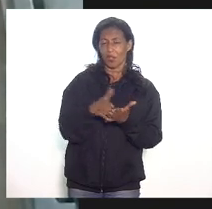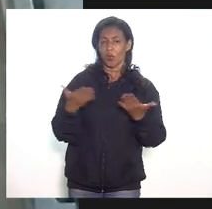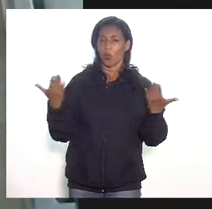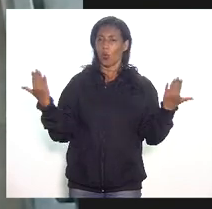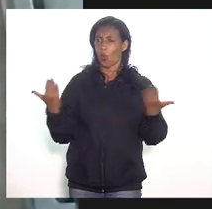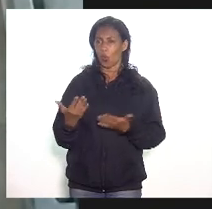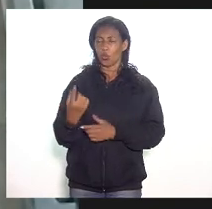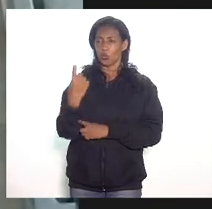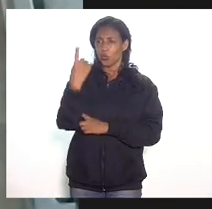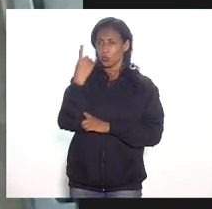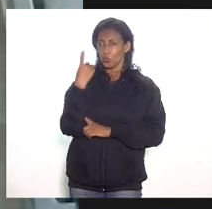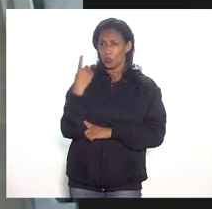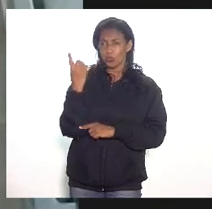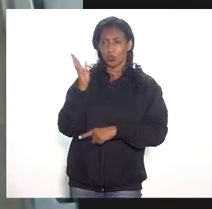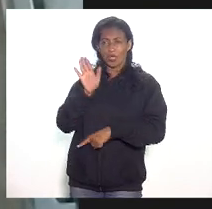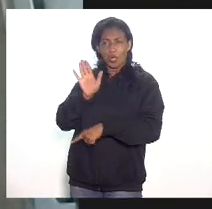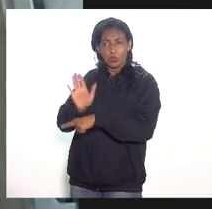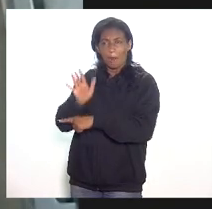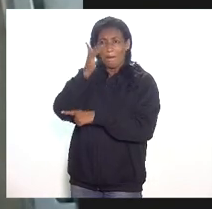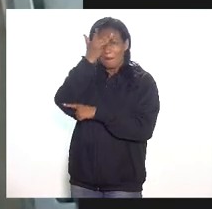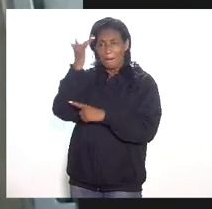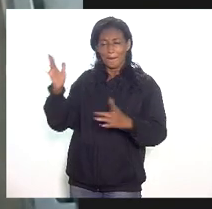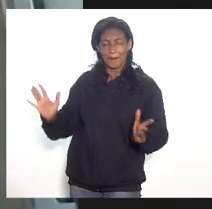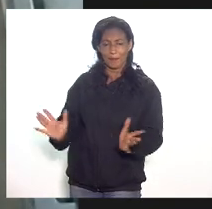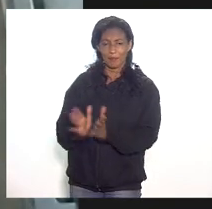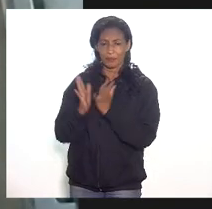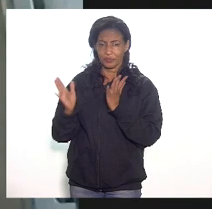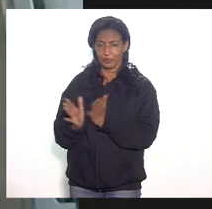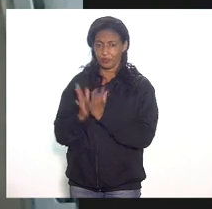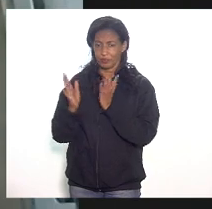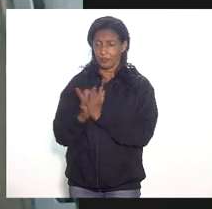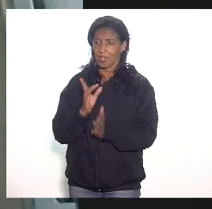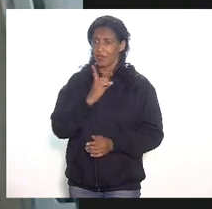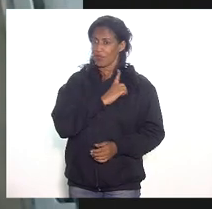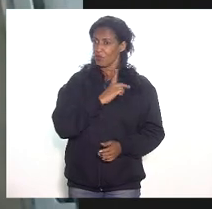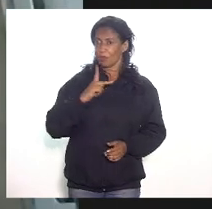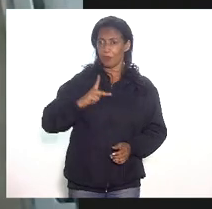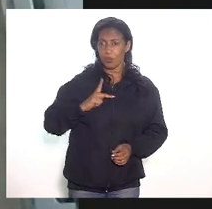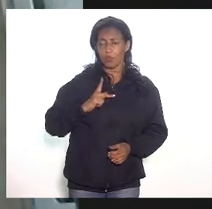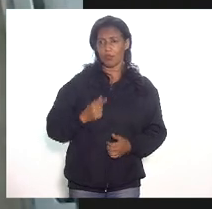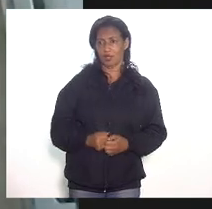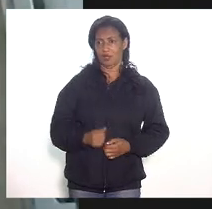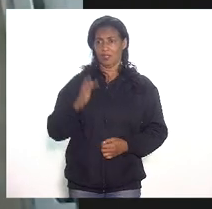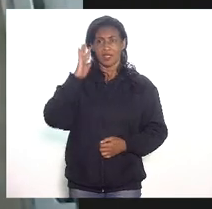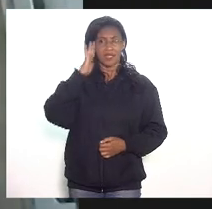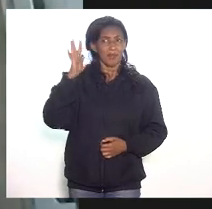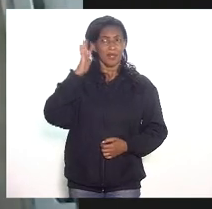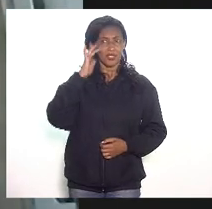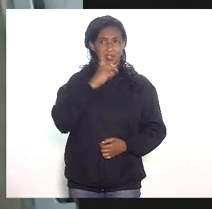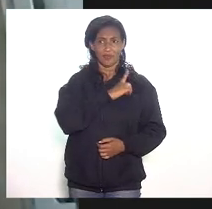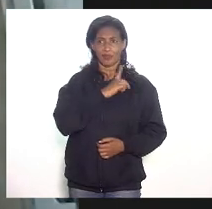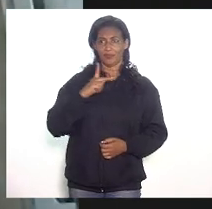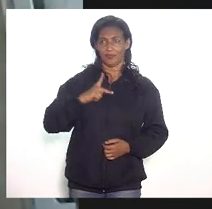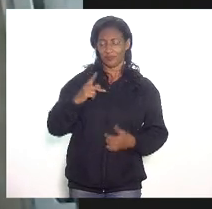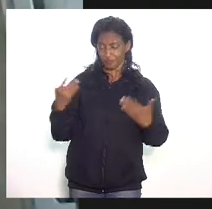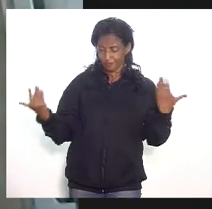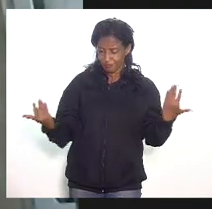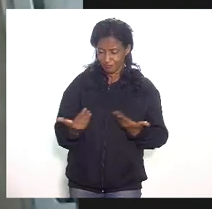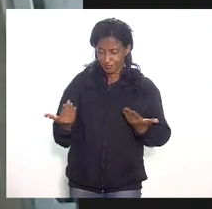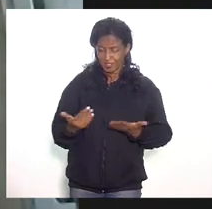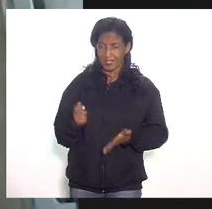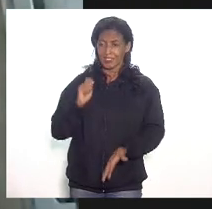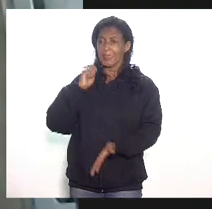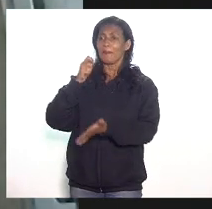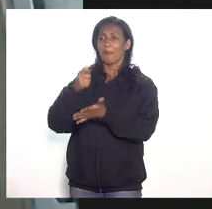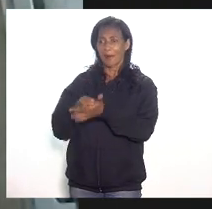a população mais pobre da periferia, das favelas, é a defensoria pública. Imagina se a defensoria pública agora vai ter que pagar